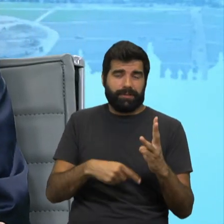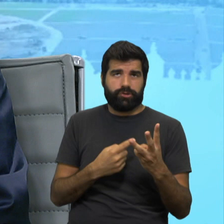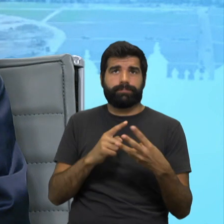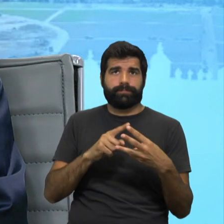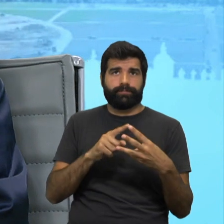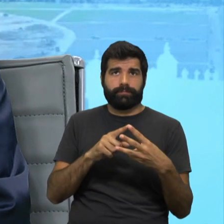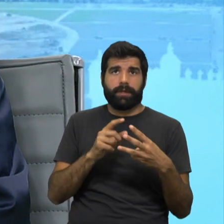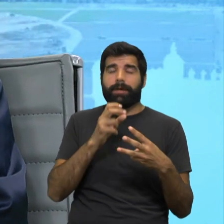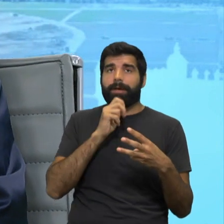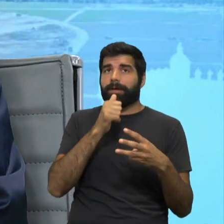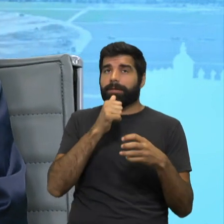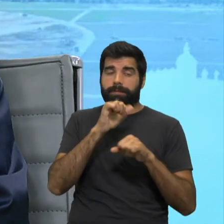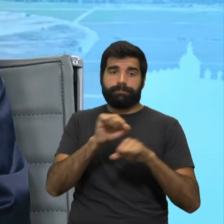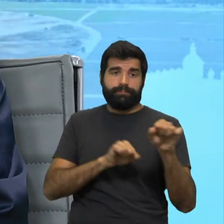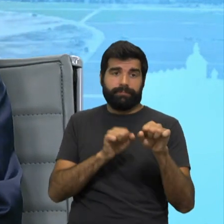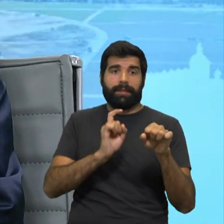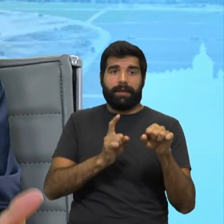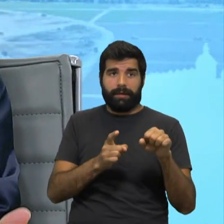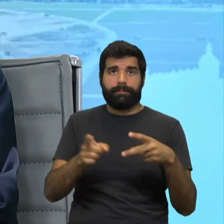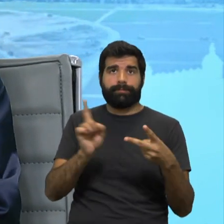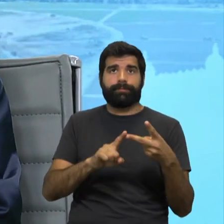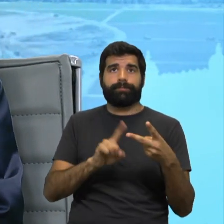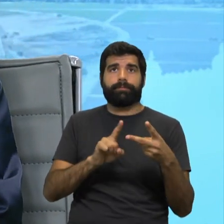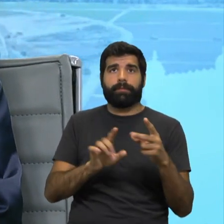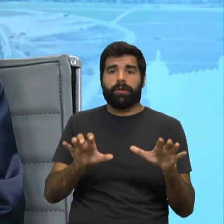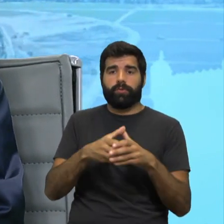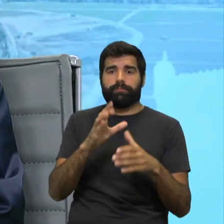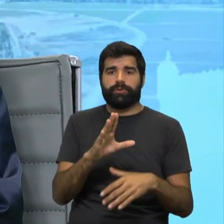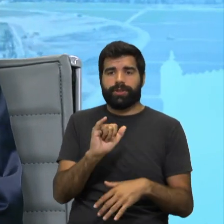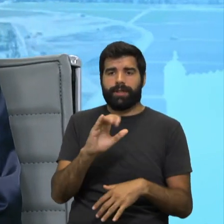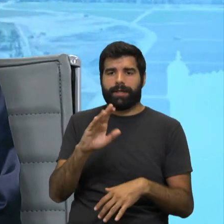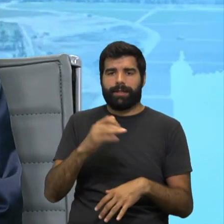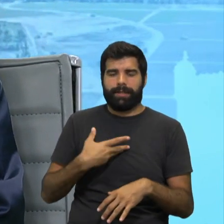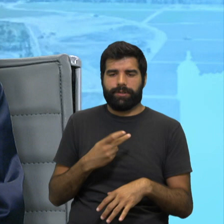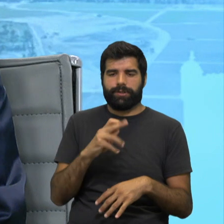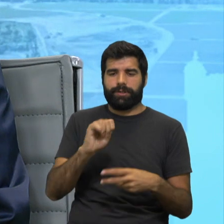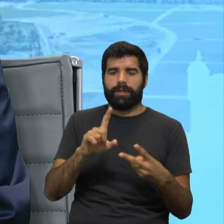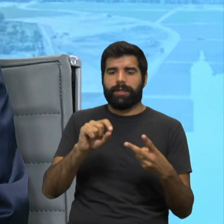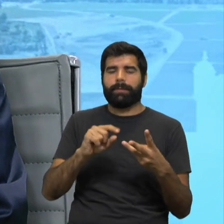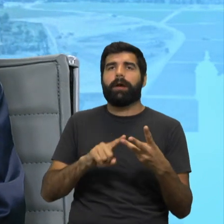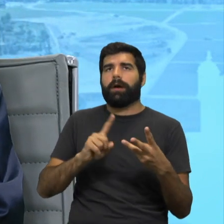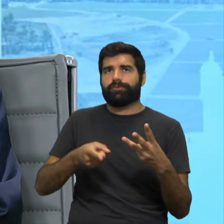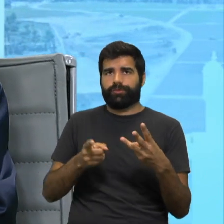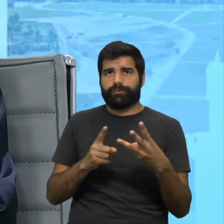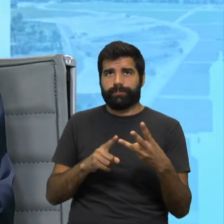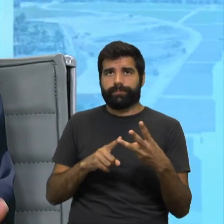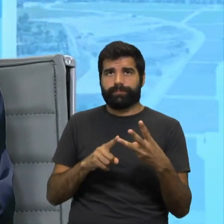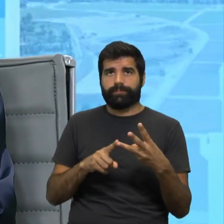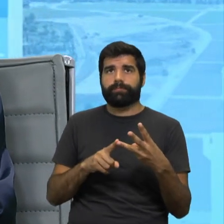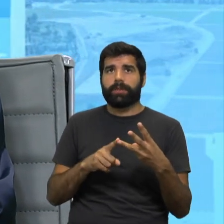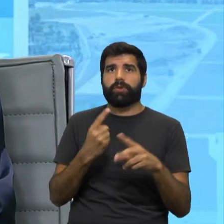os regimes autoritários, são os grupos jihadistas que estão a atuar e são também as